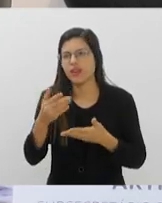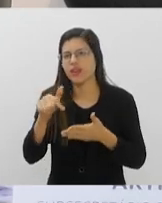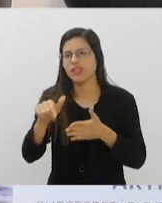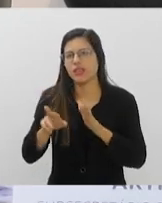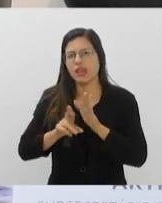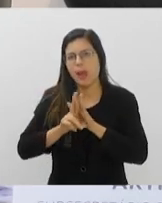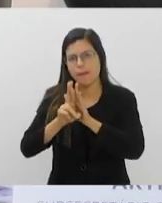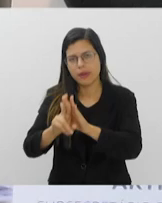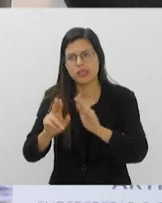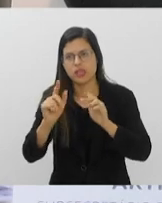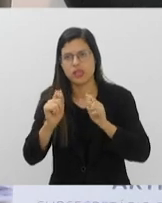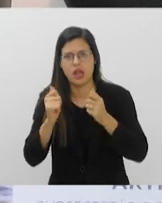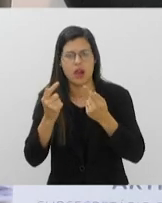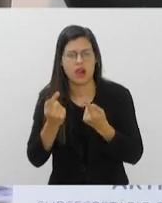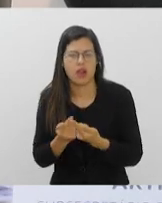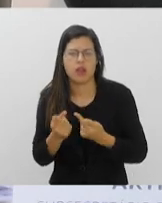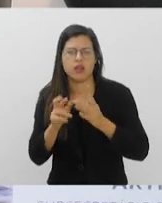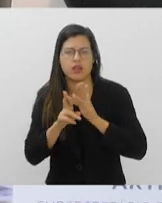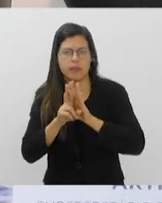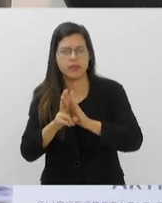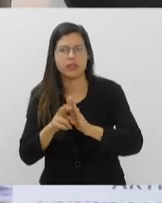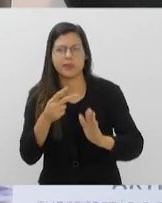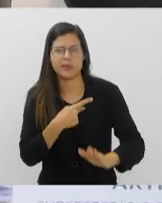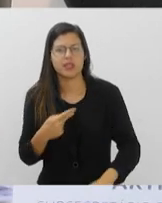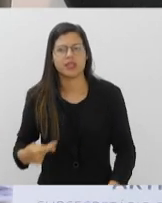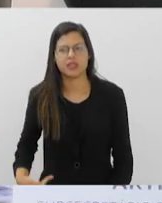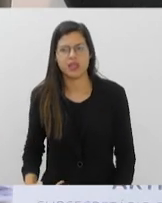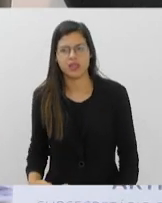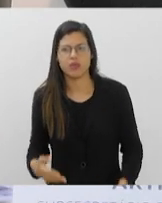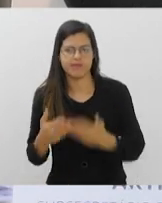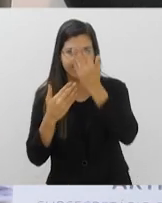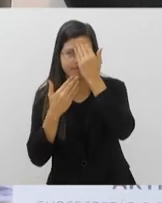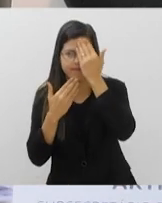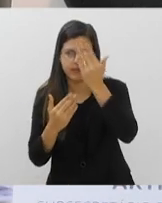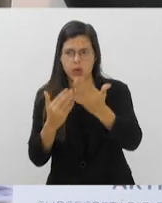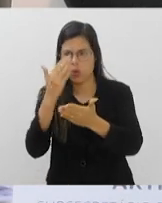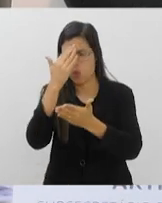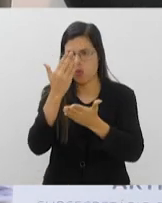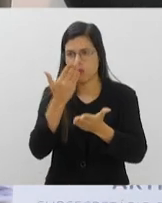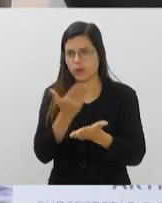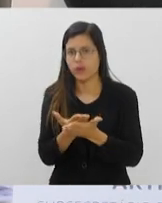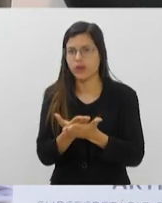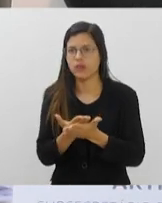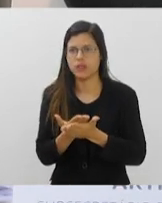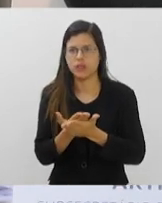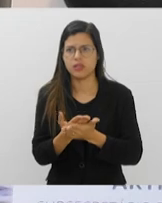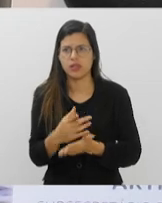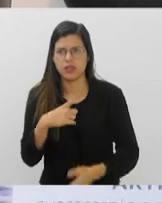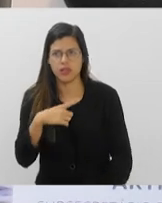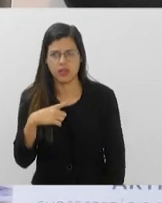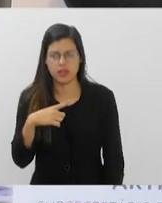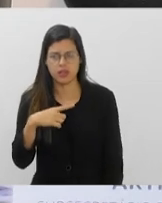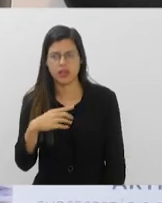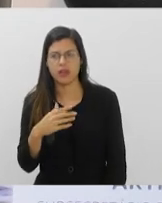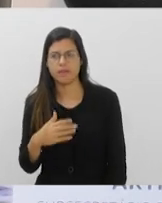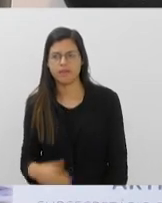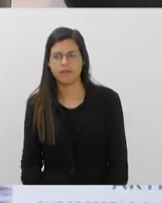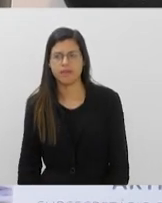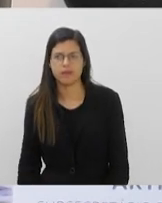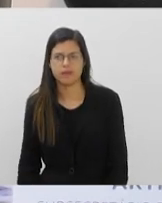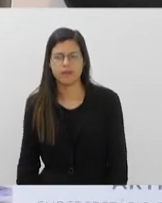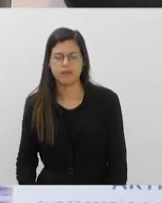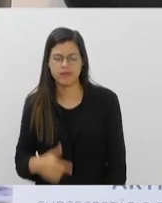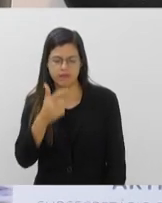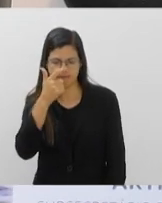representando alerge então eu agradeço muito ao Presidente Rodrigo Barcelar pela confiança que ele deposita na minha pessoa e no